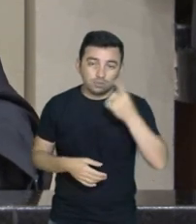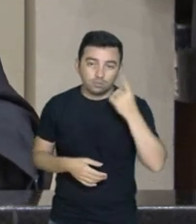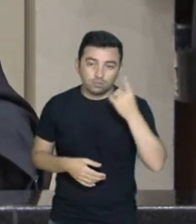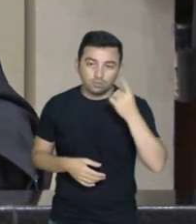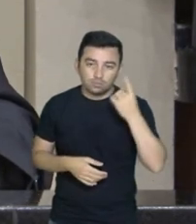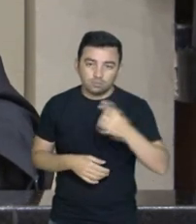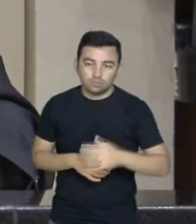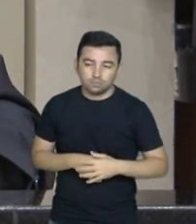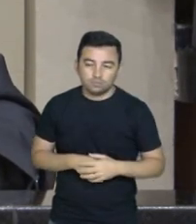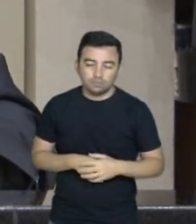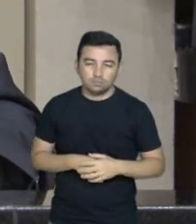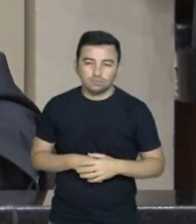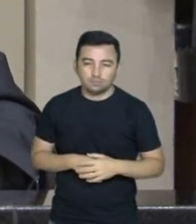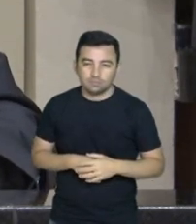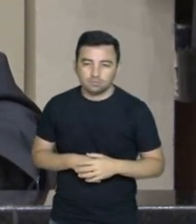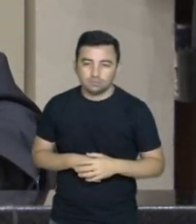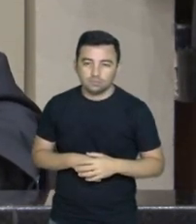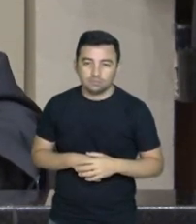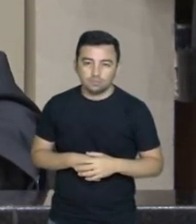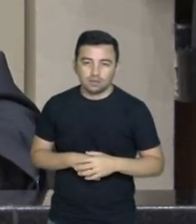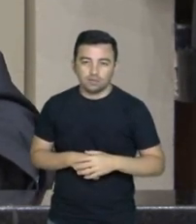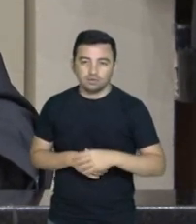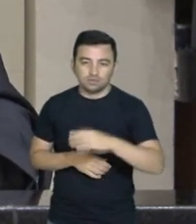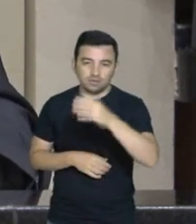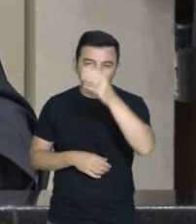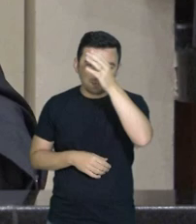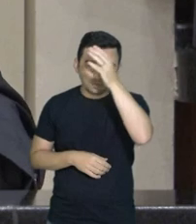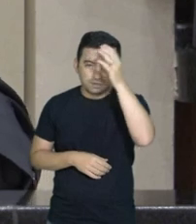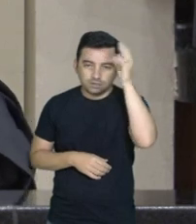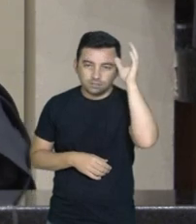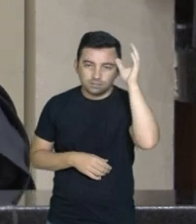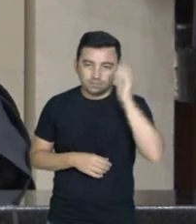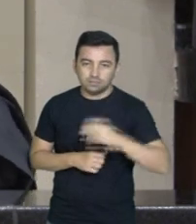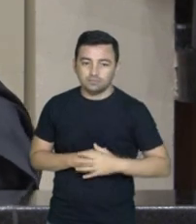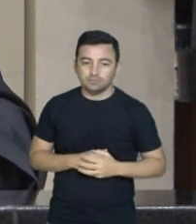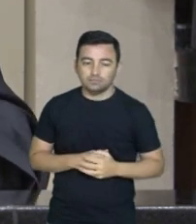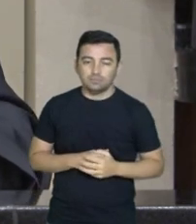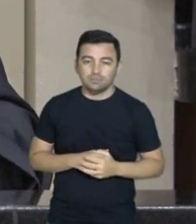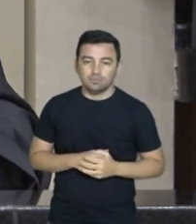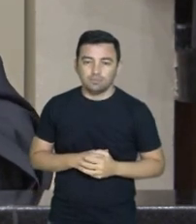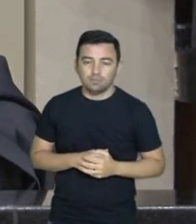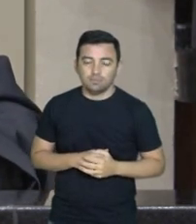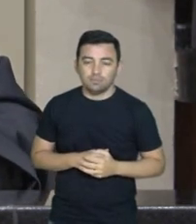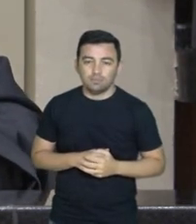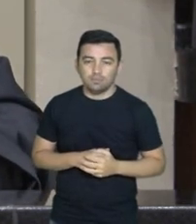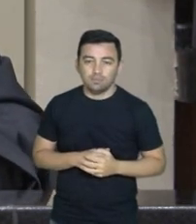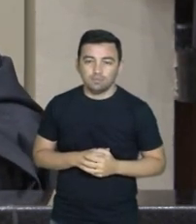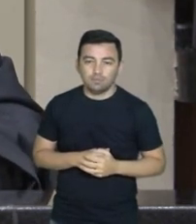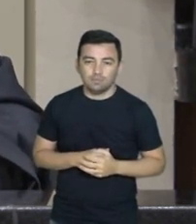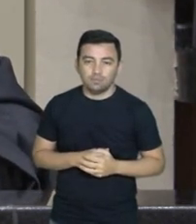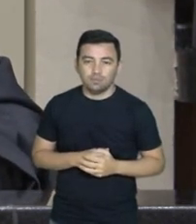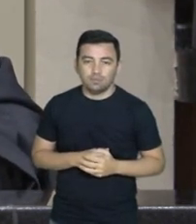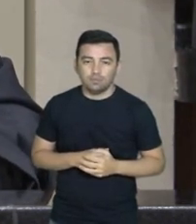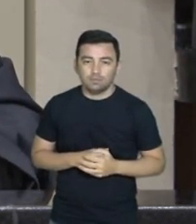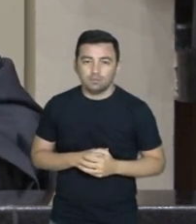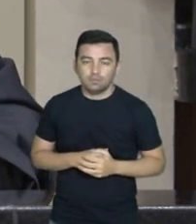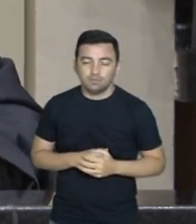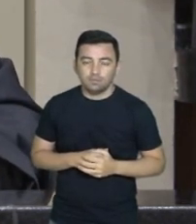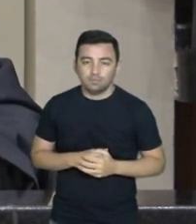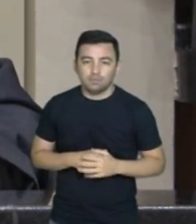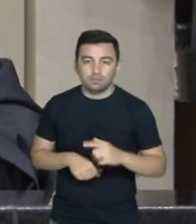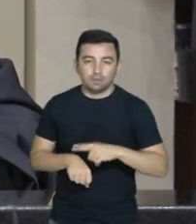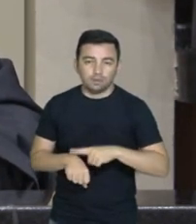Humberto vossa excelência que fará uso da palavra tem o tempo